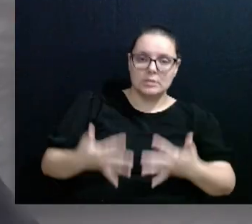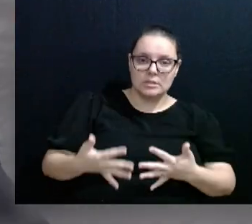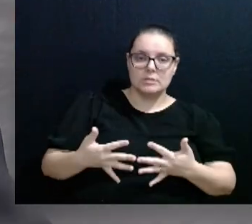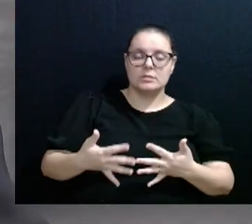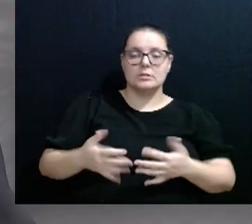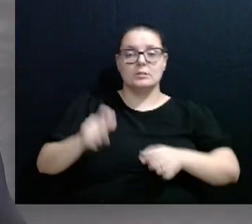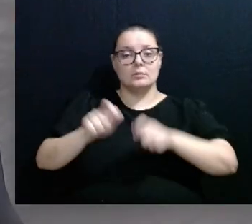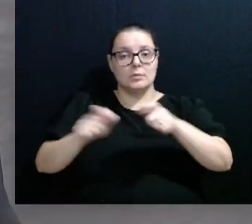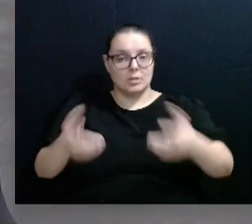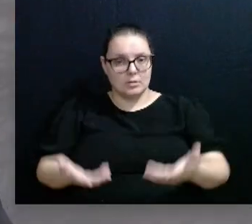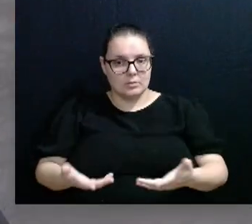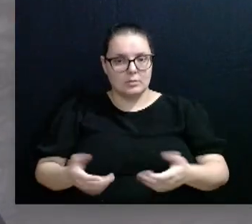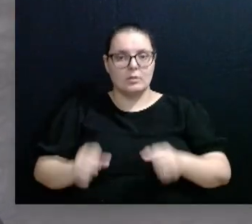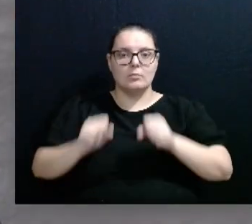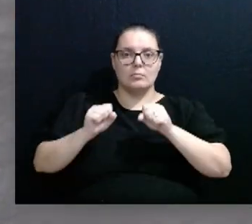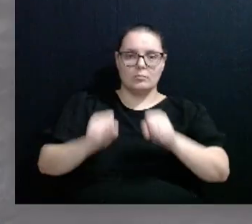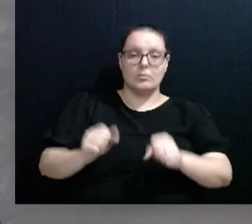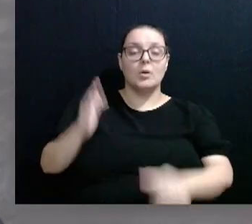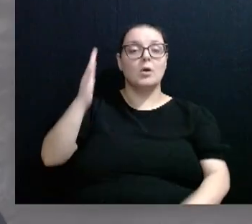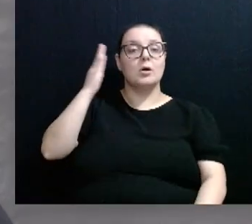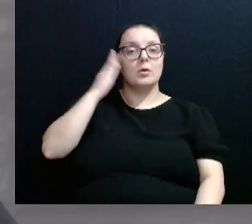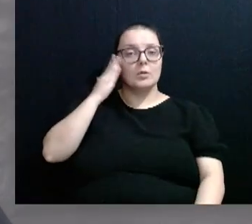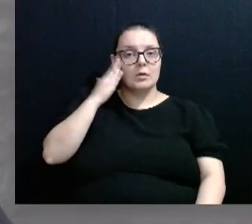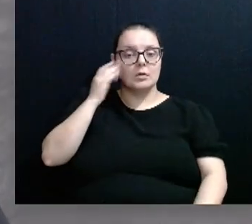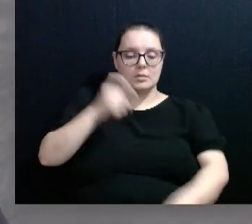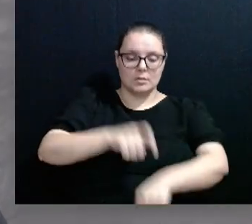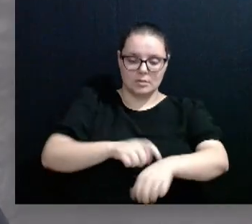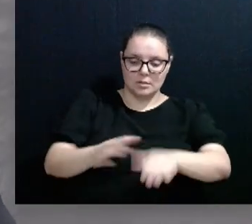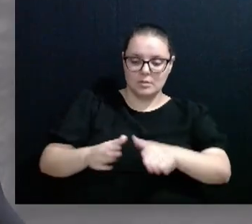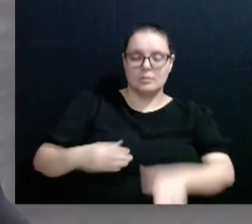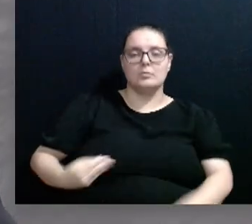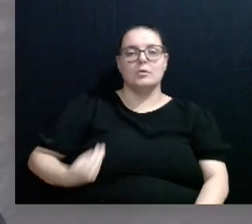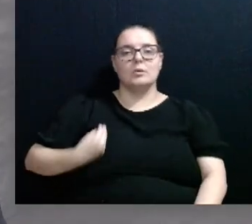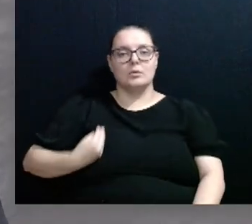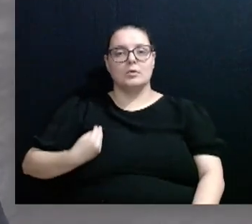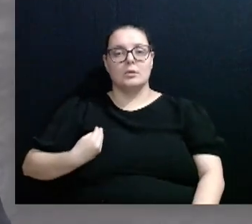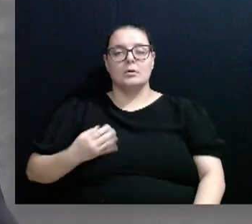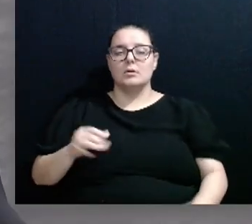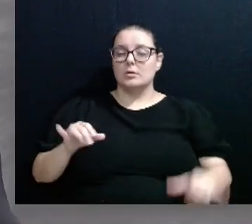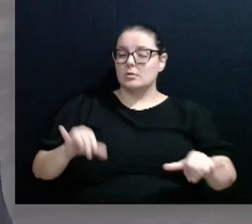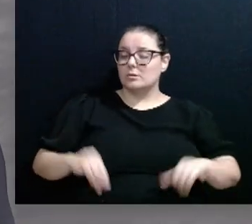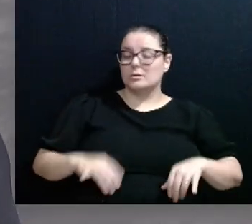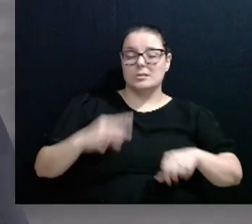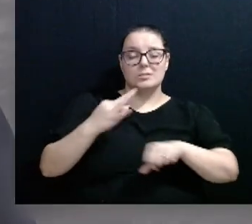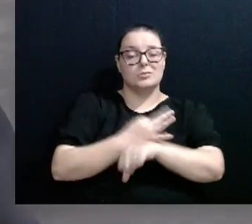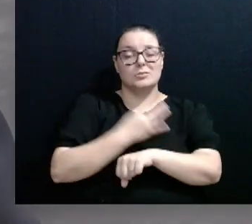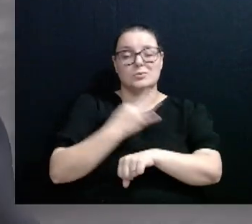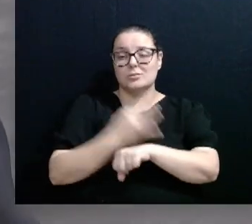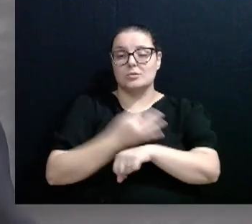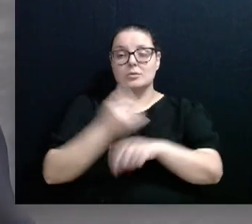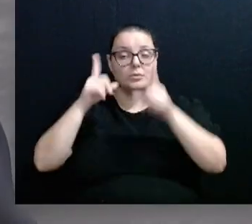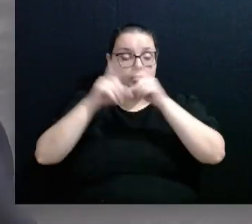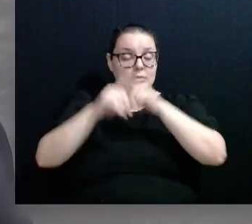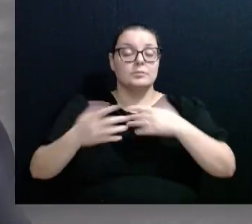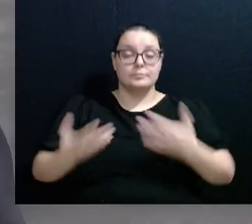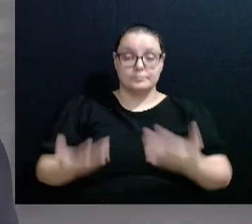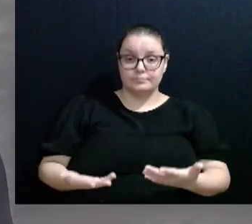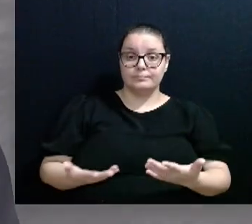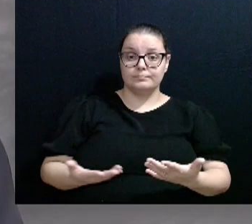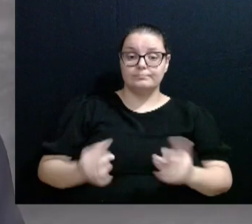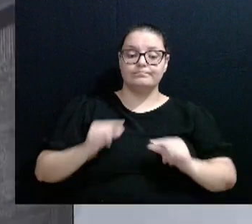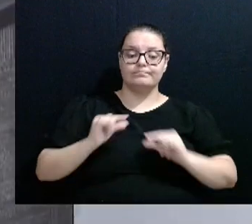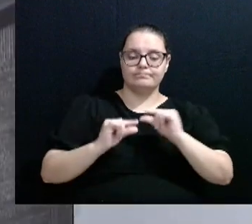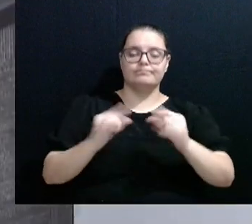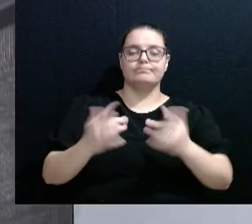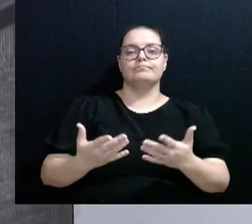poderem entender esse momento da sua vida, que é de dor, que é de dificuldade, que é de sofrimento, e aos poucos possam